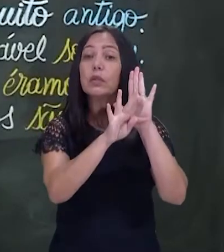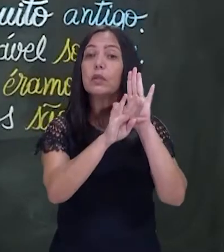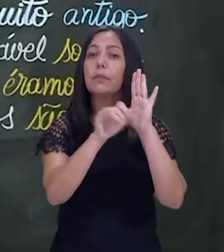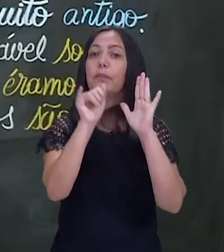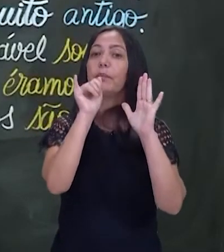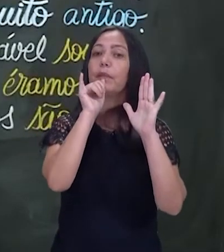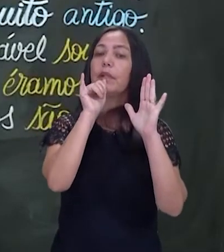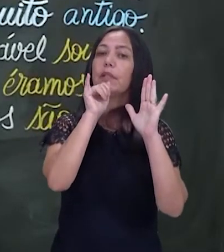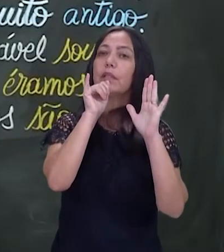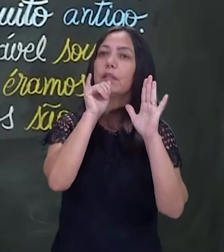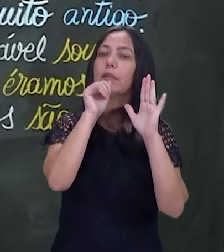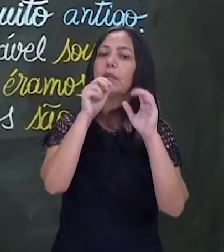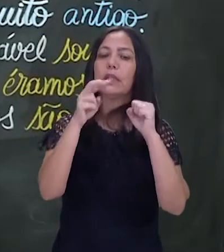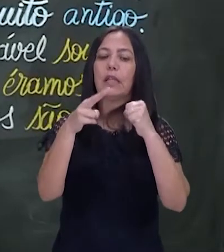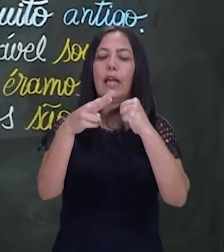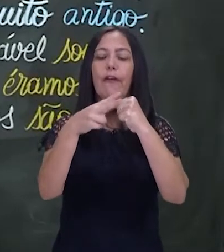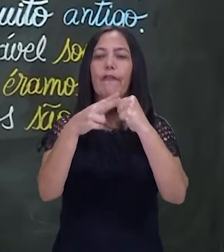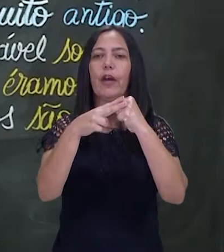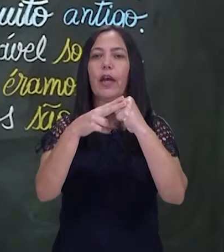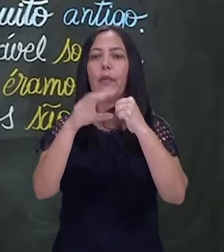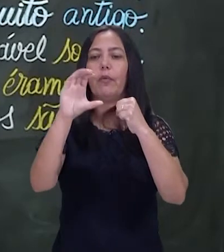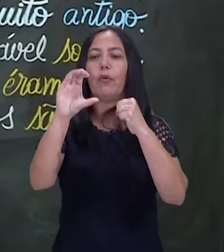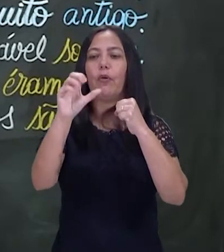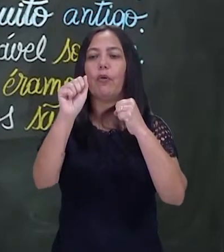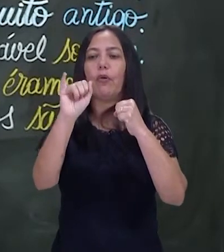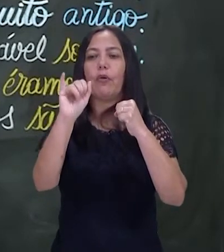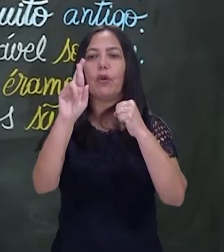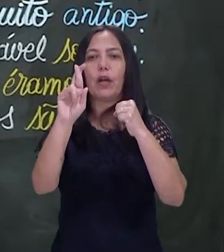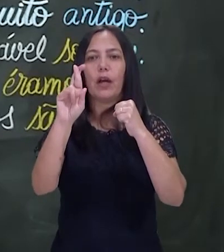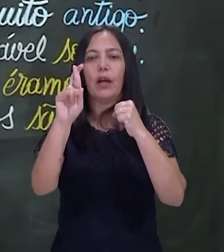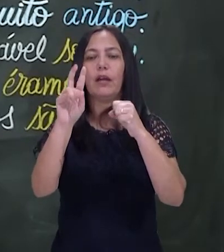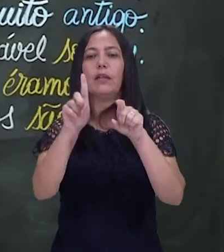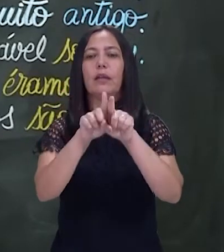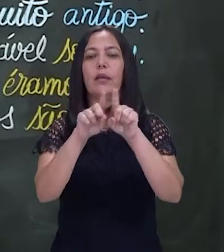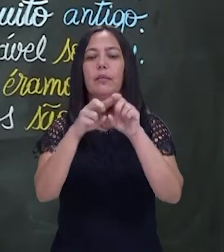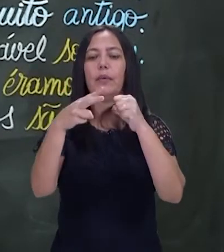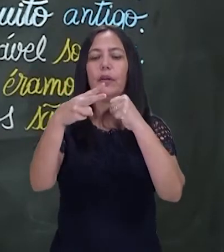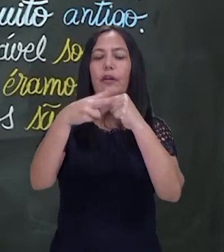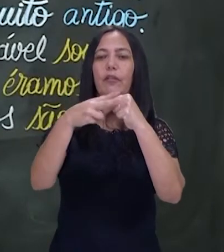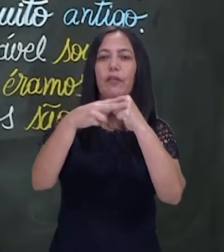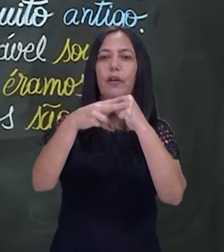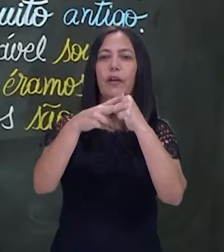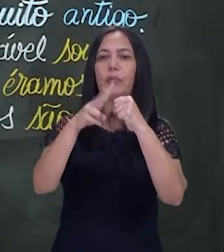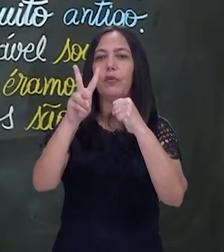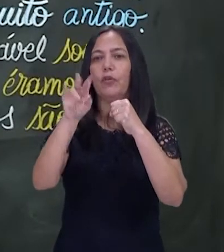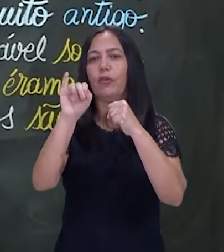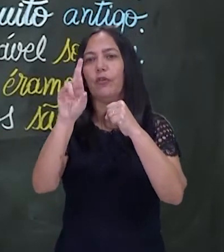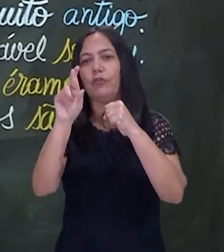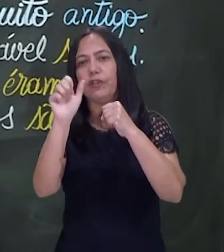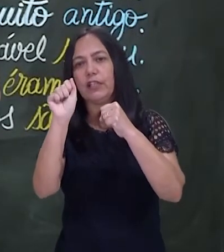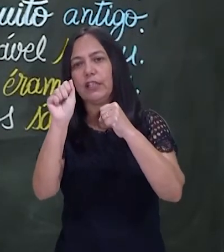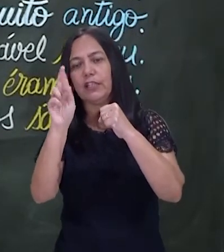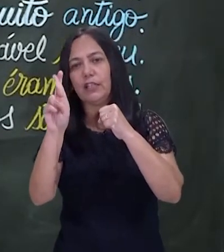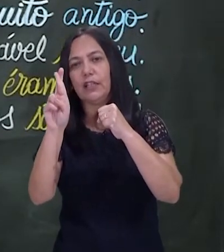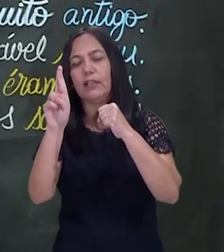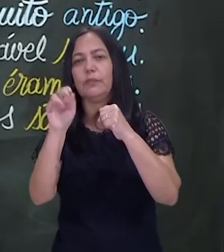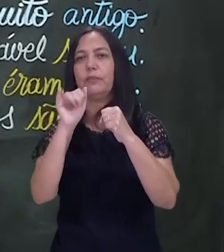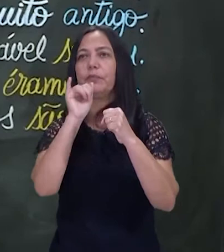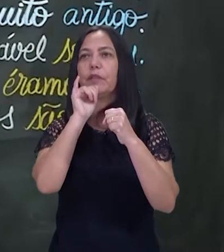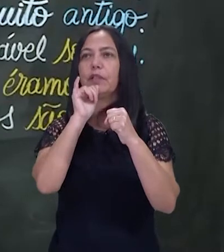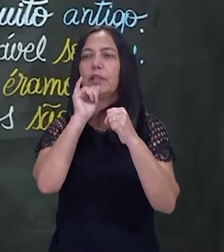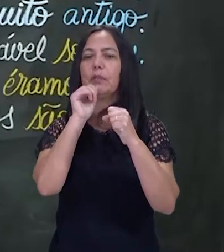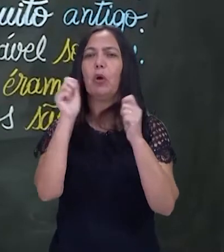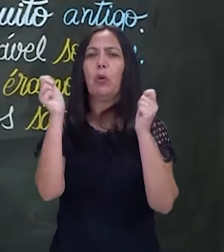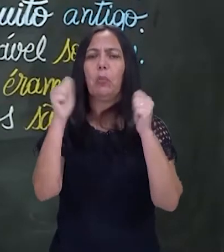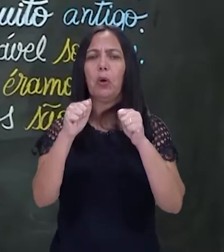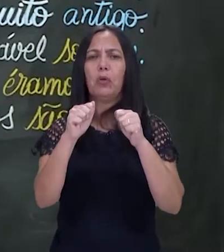por exemplo, surgem com os verbos cair, com o verbo virar, com o verbo andar. Sabe por quê? Porque eu posso